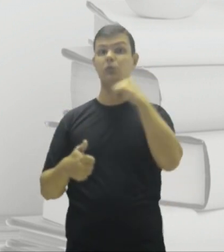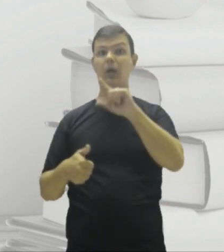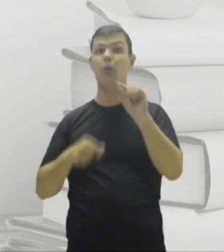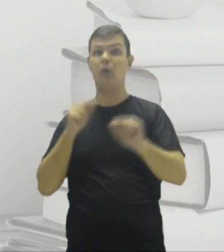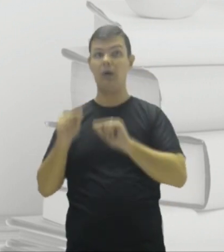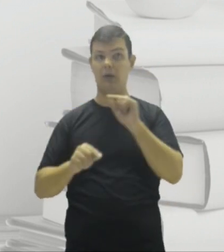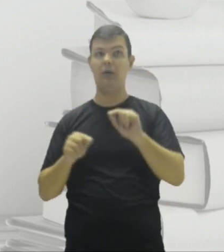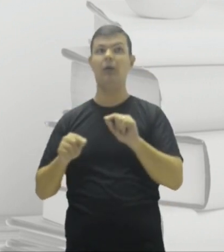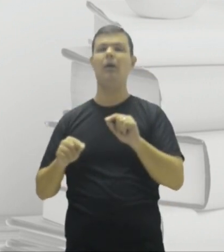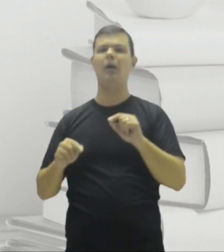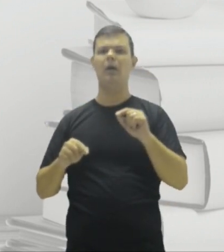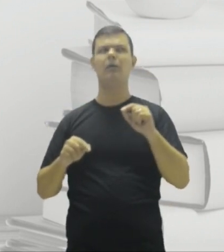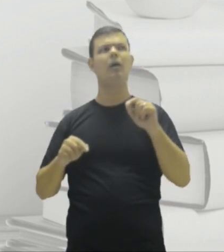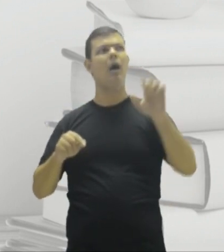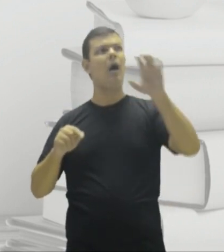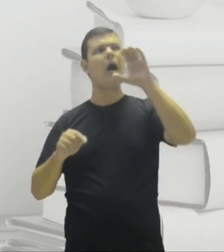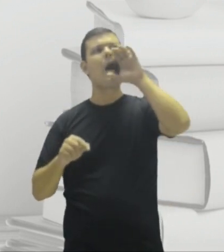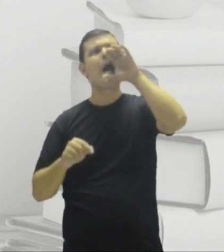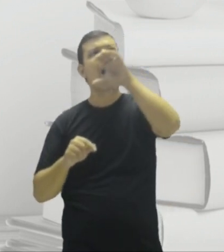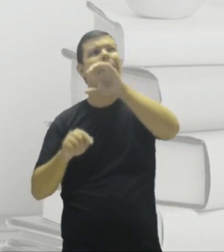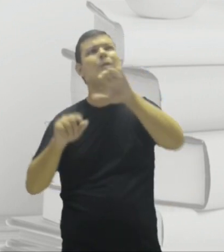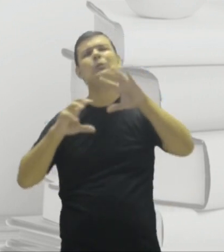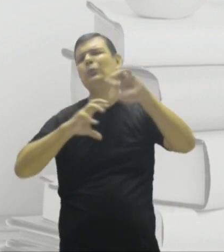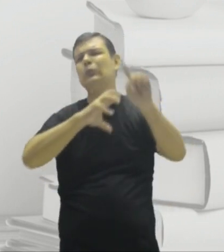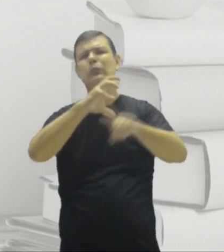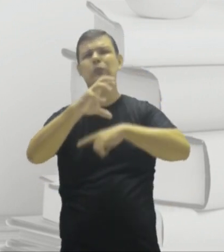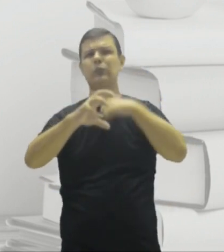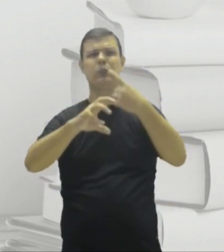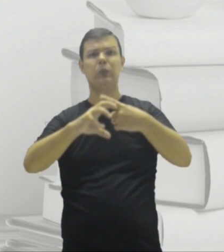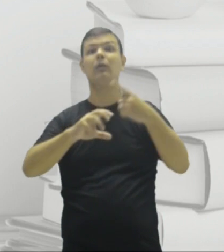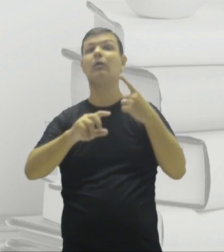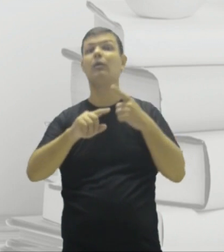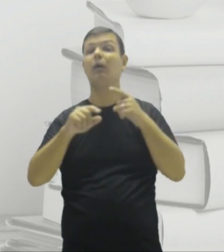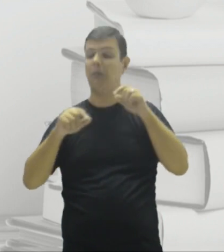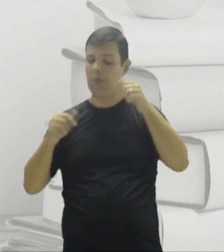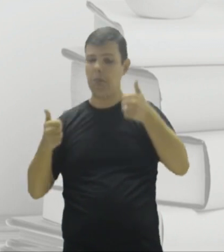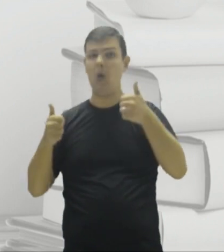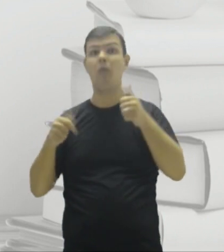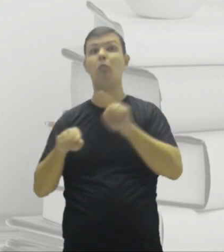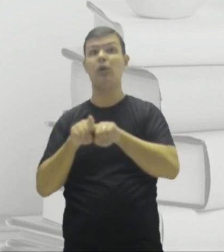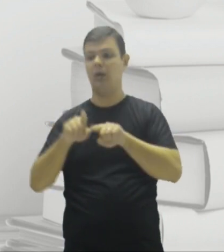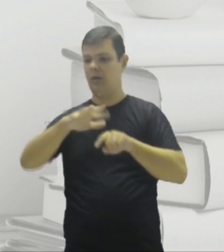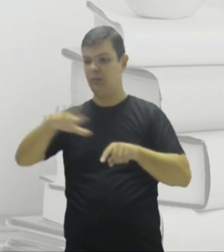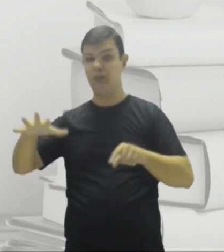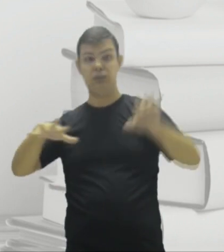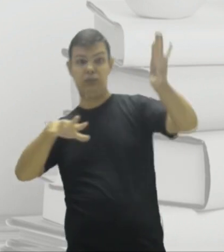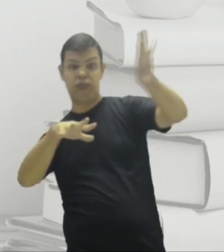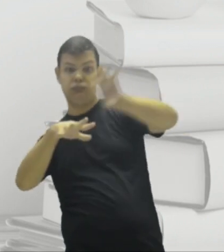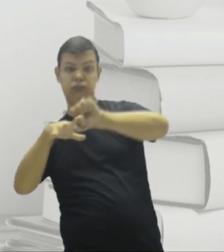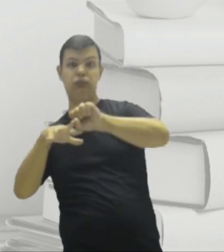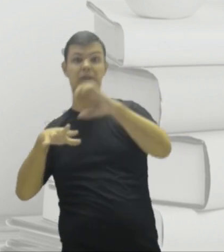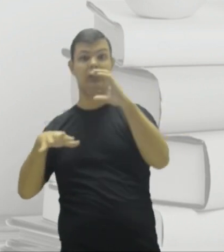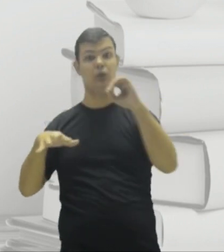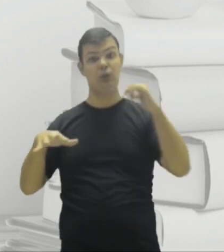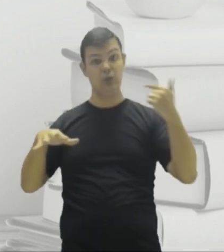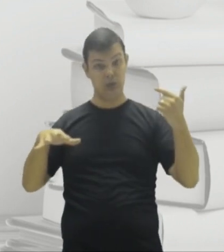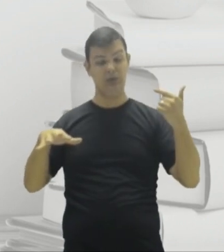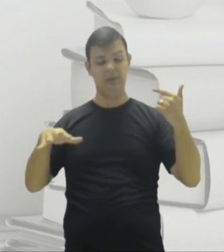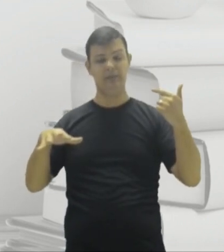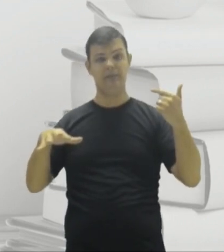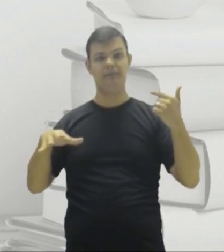ajudará até mesmo no combate ao aquecimento global, pois eles absorvem cerca de 30% do dióxido de carbono produzido por humanos.